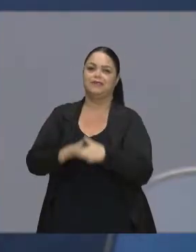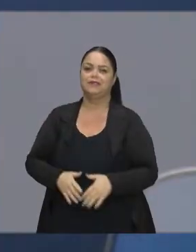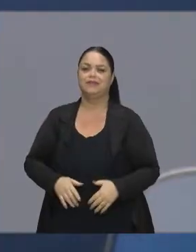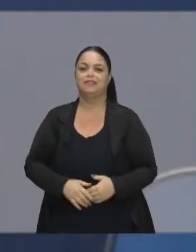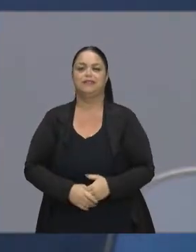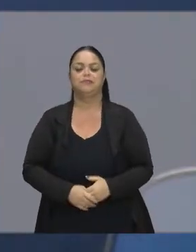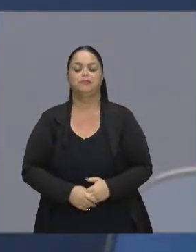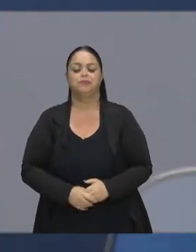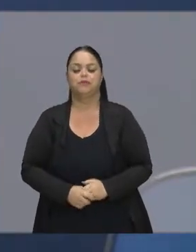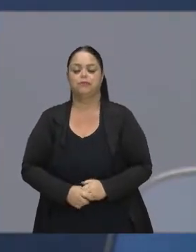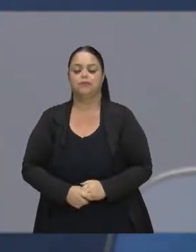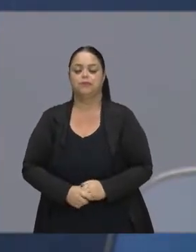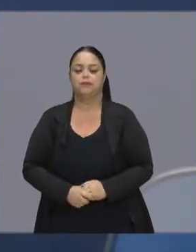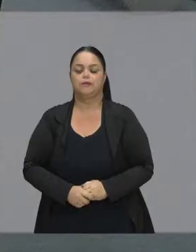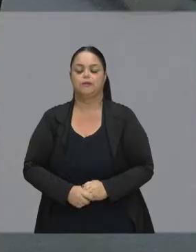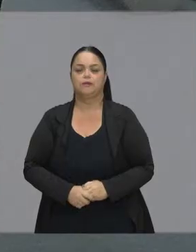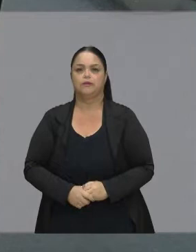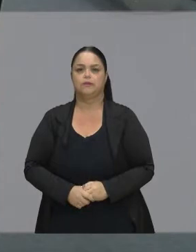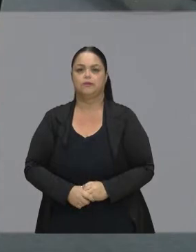vocês.